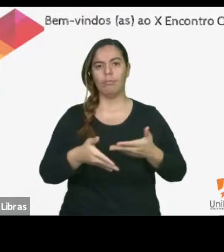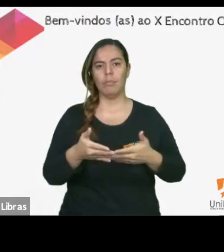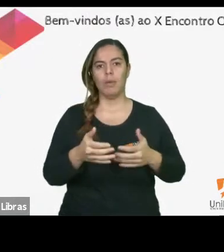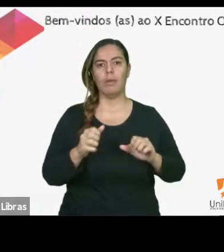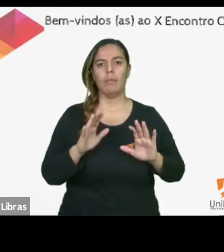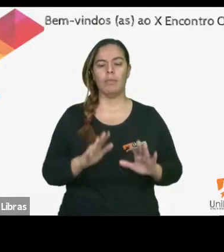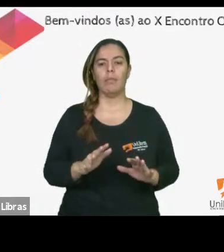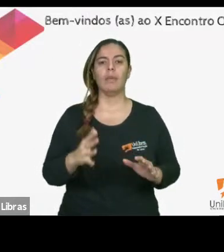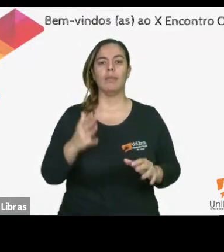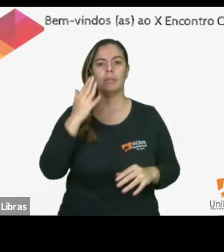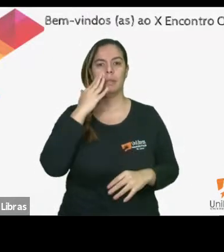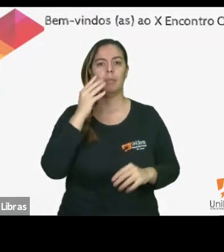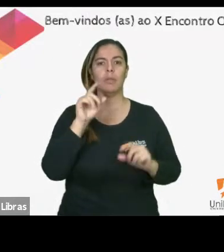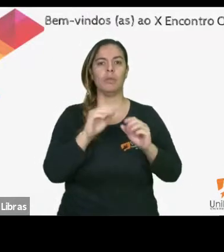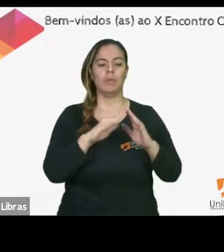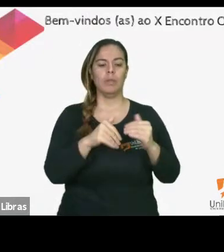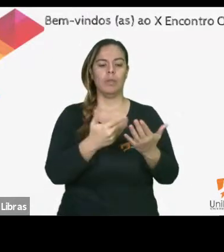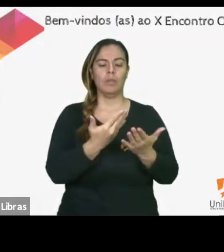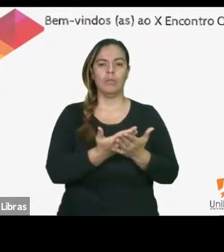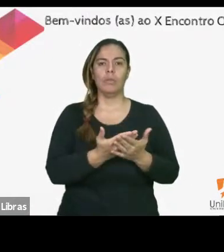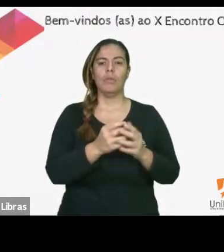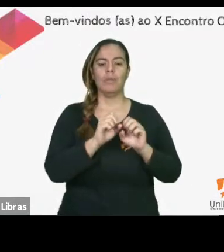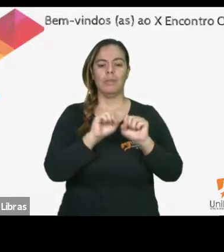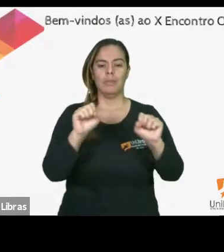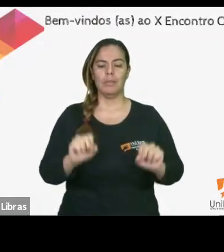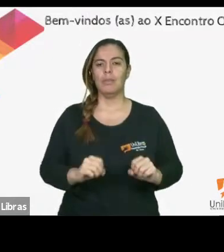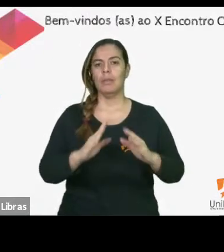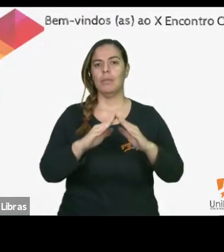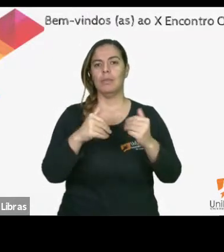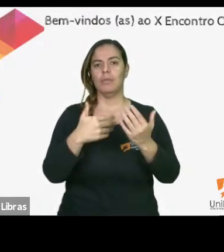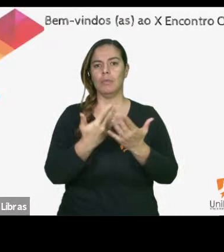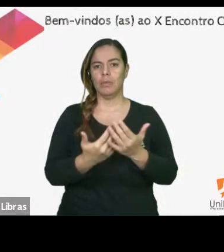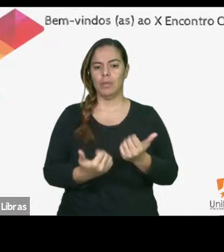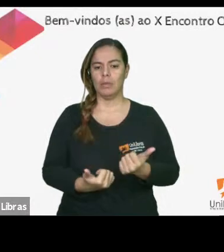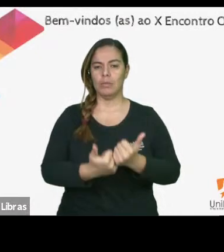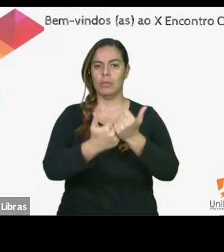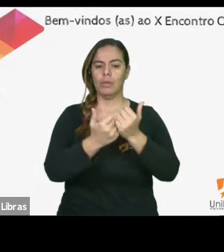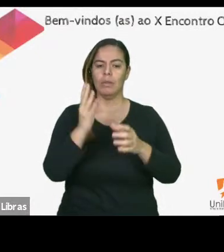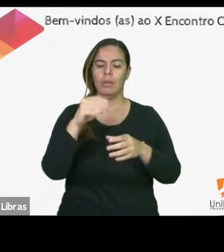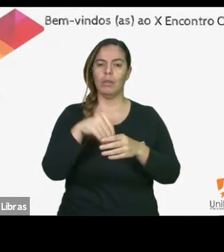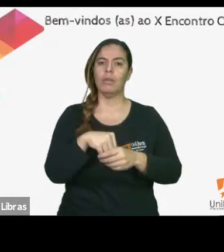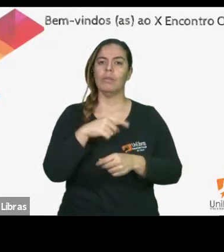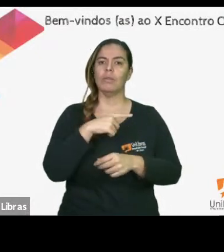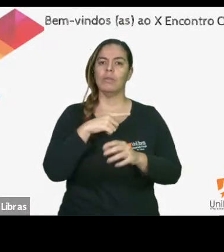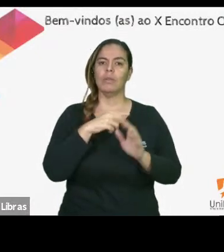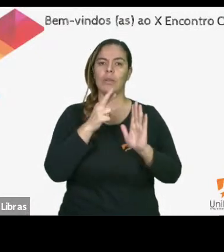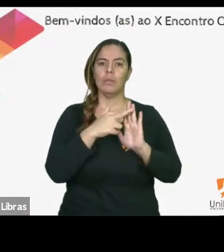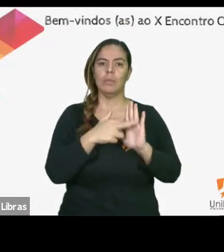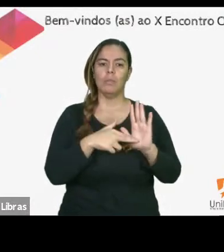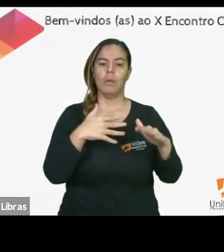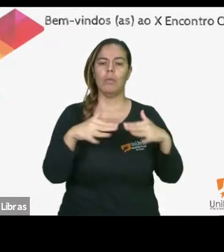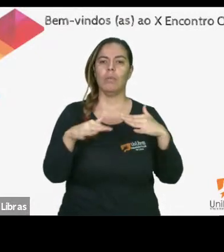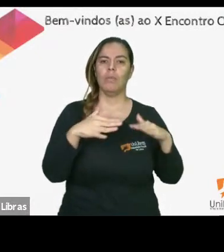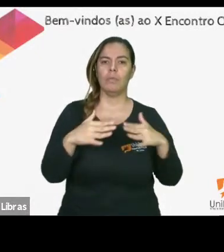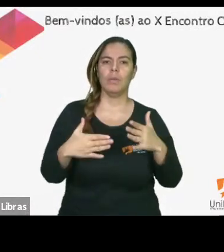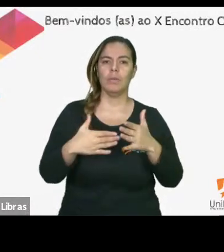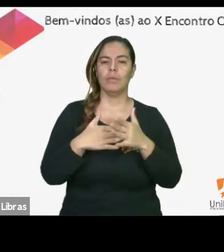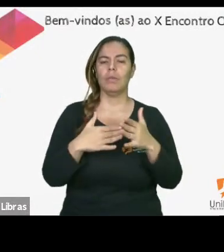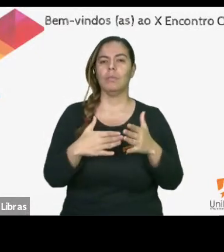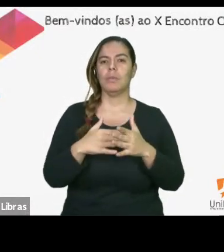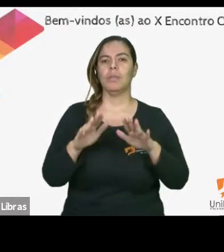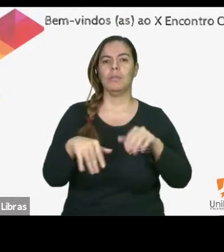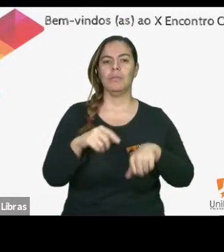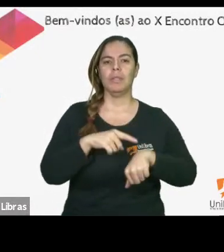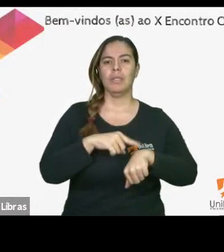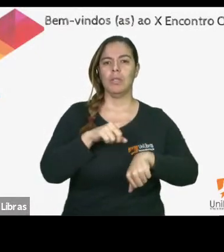Considerando que a escola, que o sistema educacional, ele contém, nos restringe aos movimentos, nos colocando muitas horas,